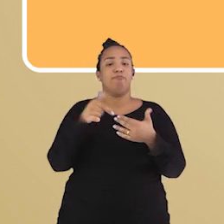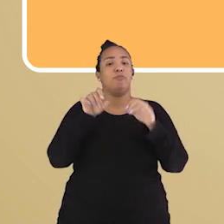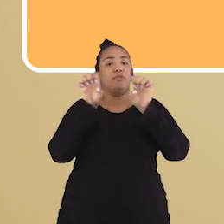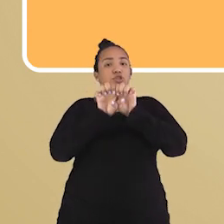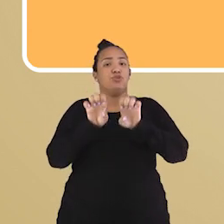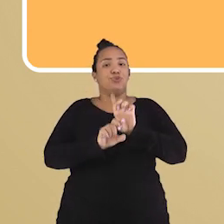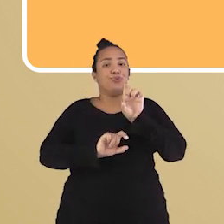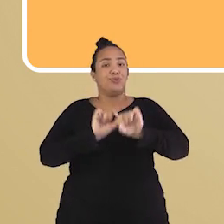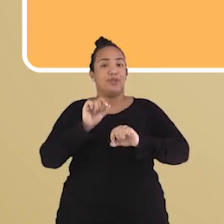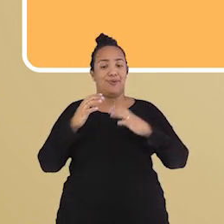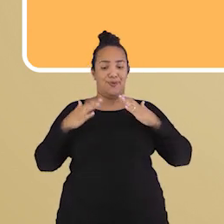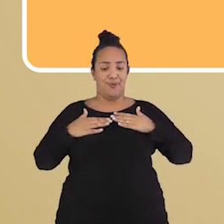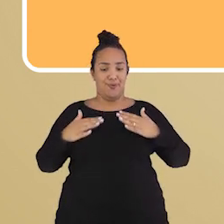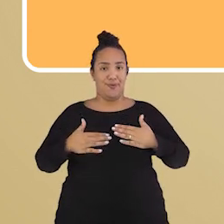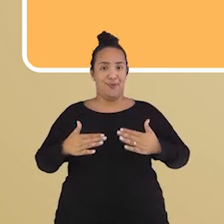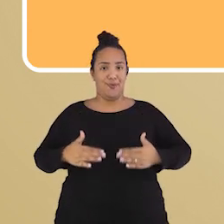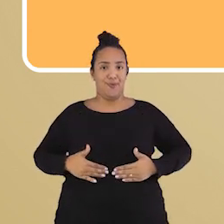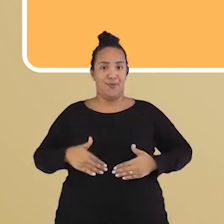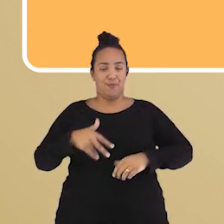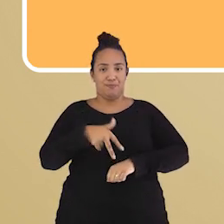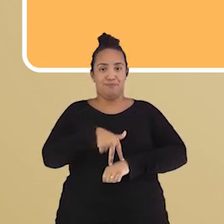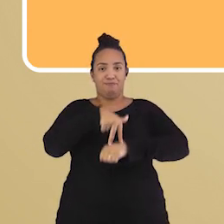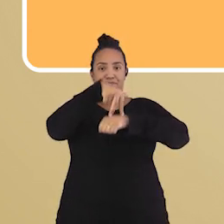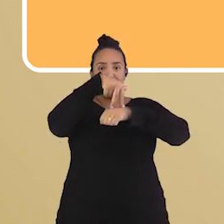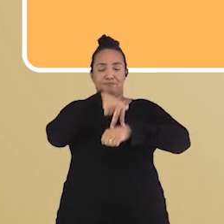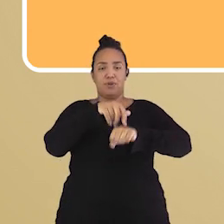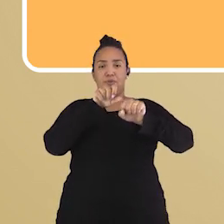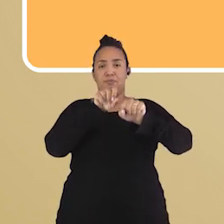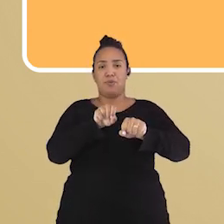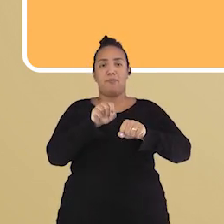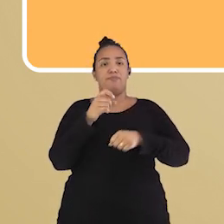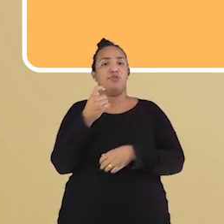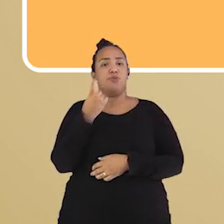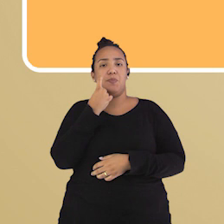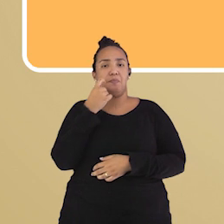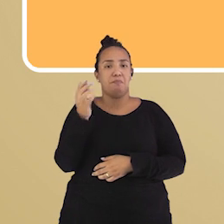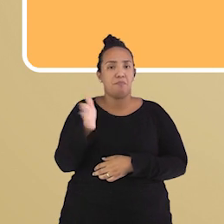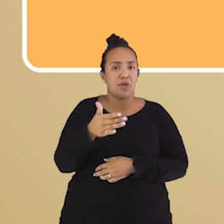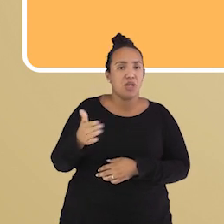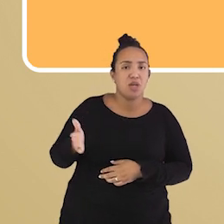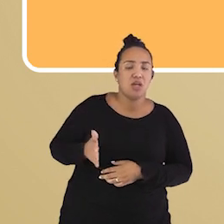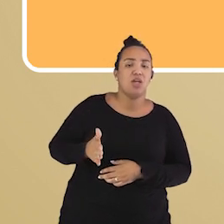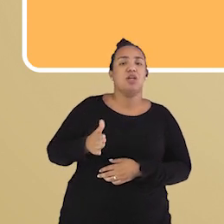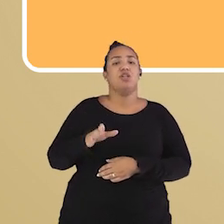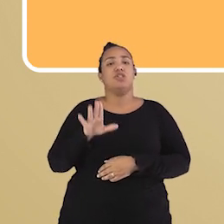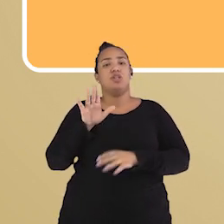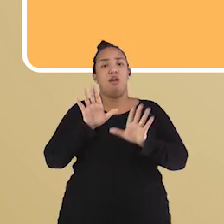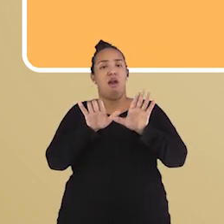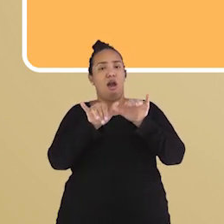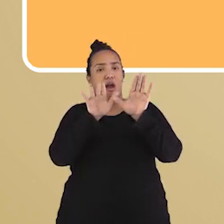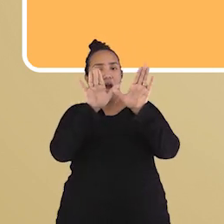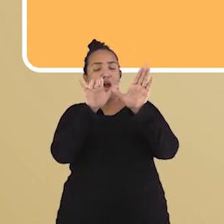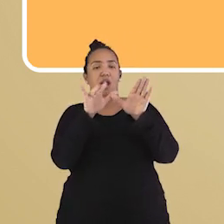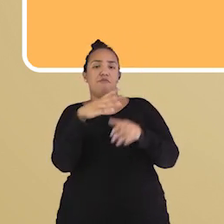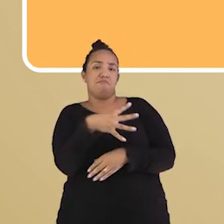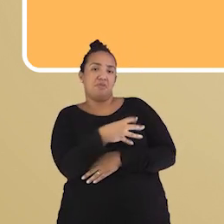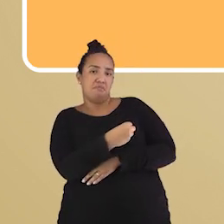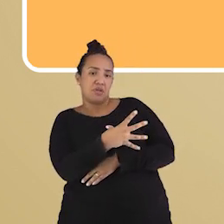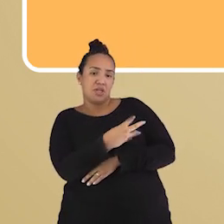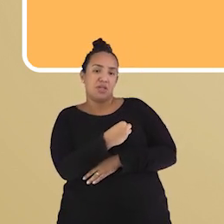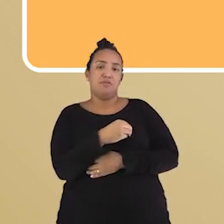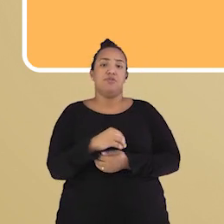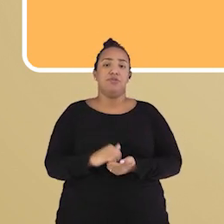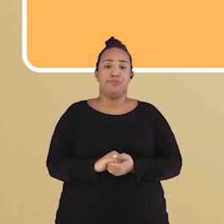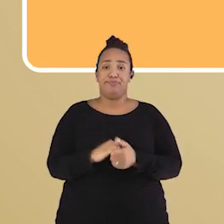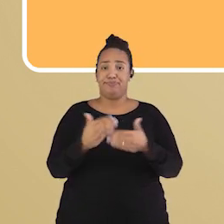de sustentação do corpo dos peixes, anfíbios, répteis, aves e mamíferos. A medula espinhal conta